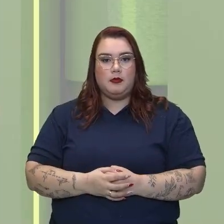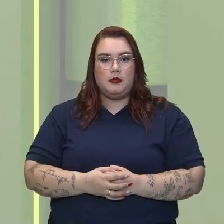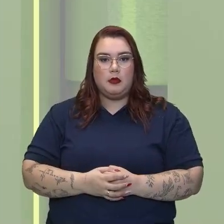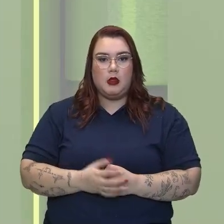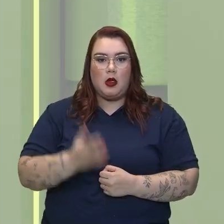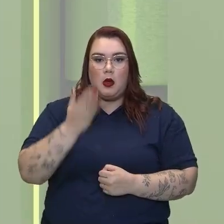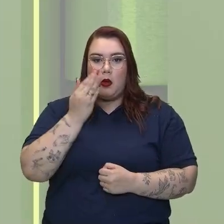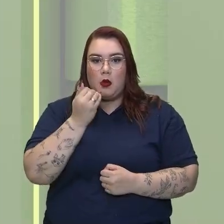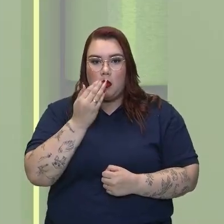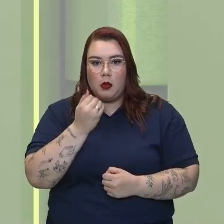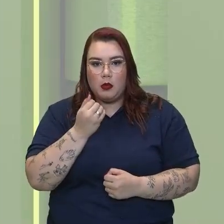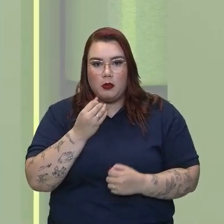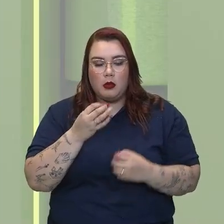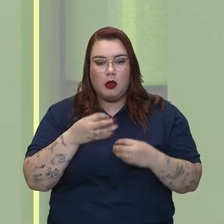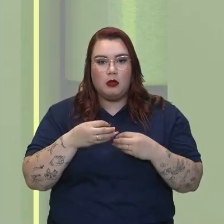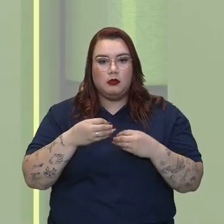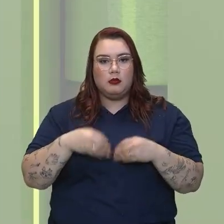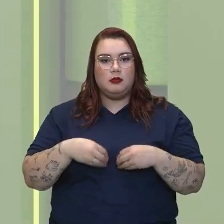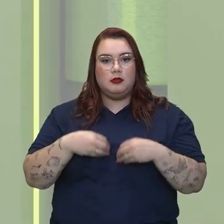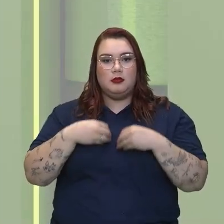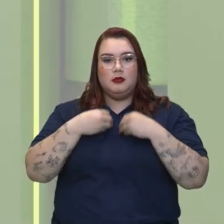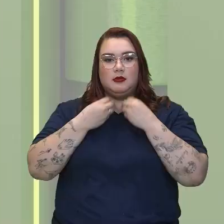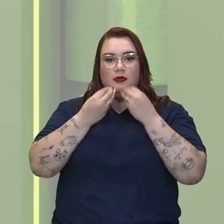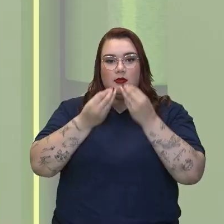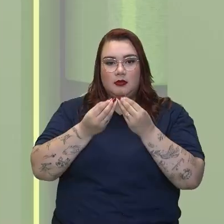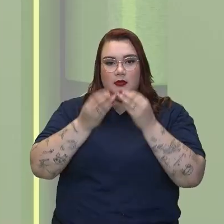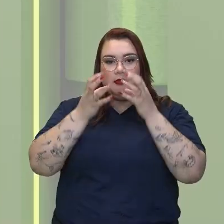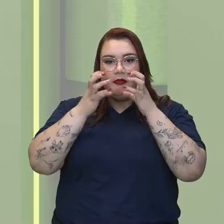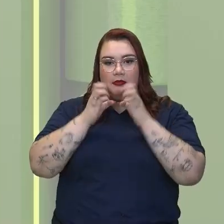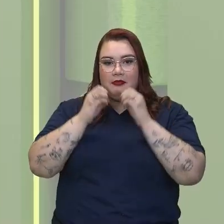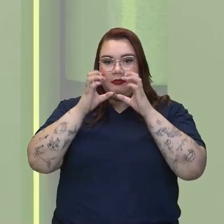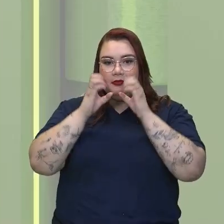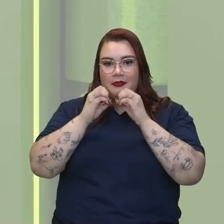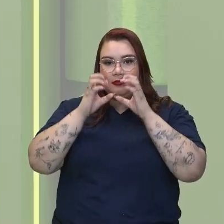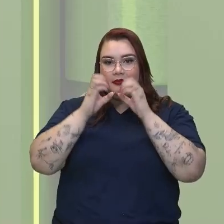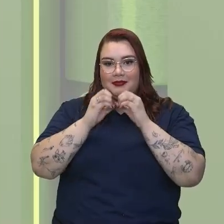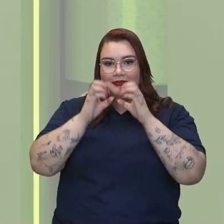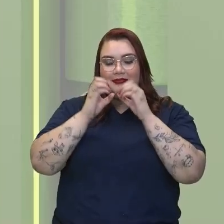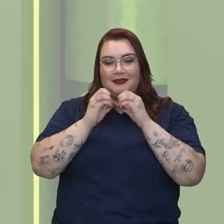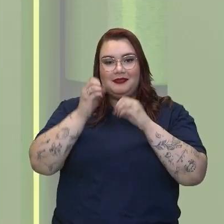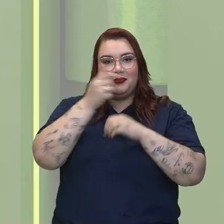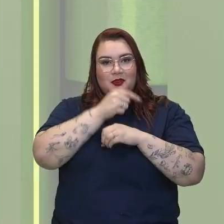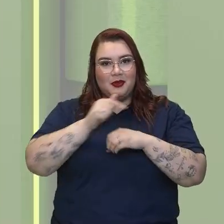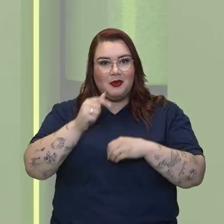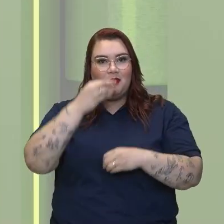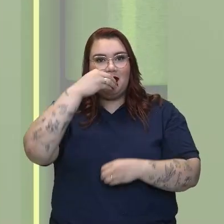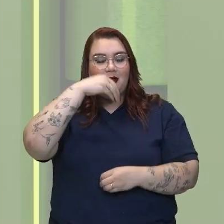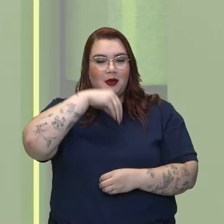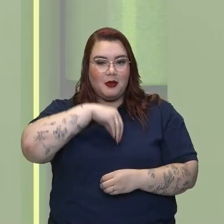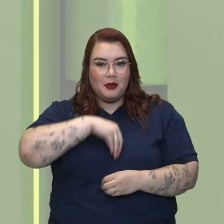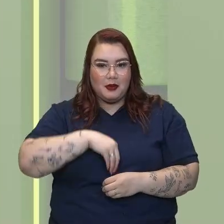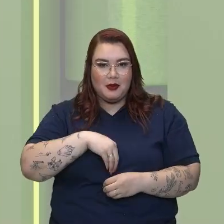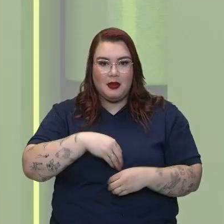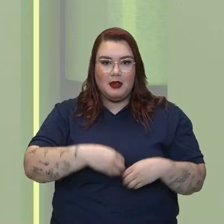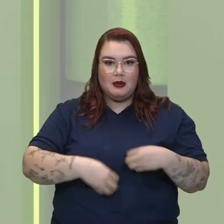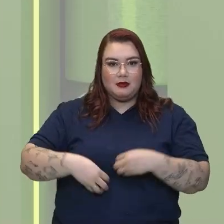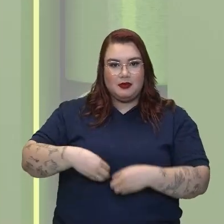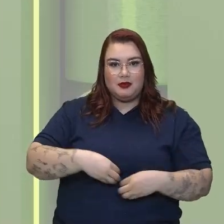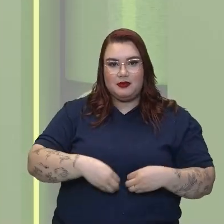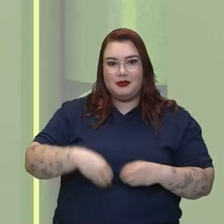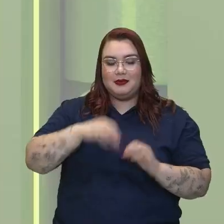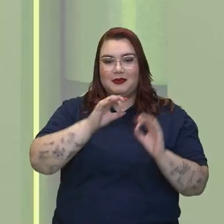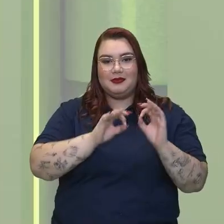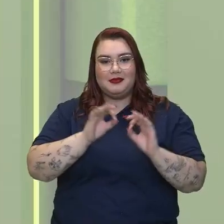alimento venha para a boca novamente, para quebrar mais e volta para o estômago e fica nesse processo até